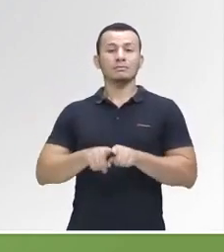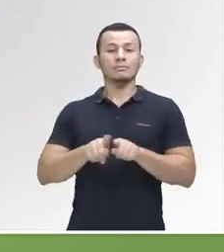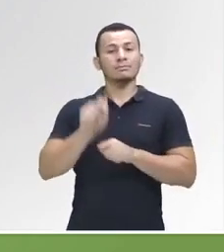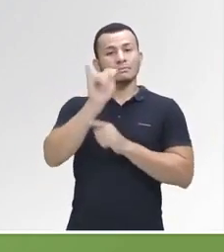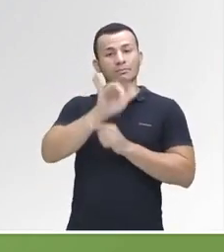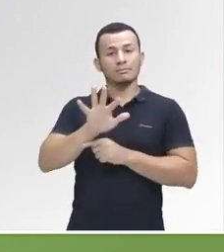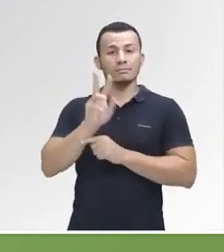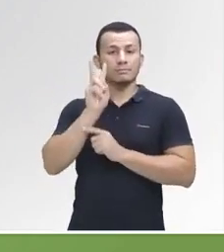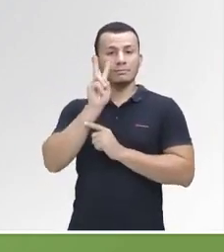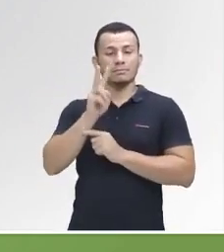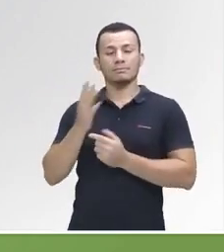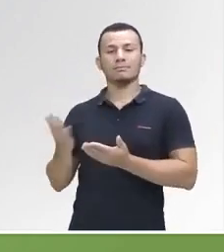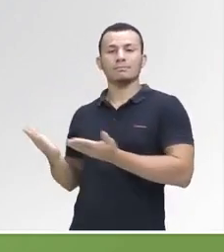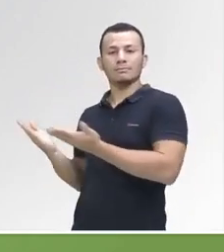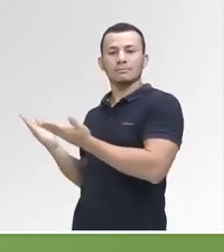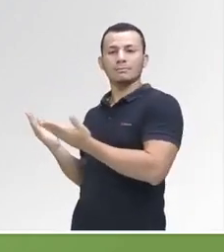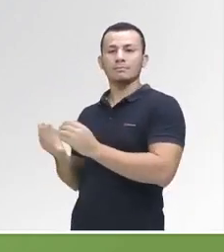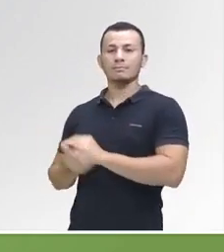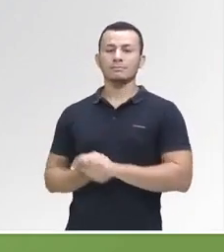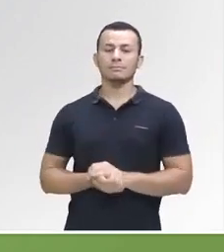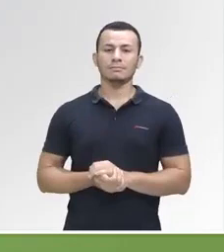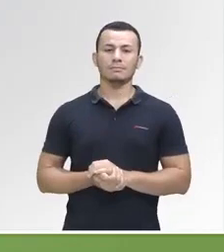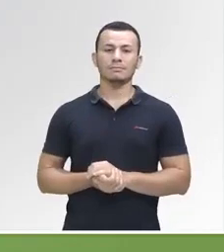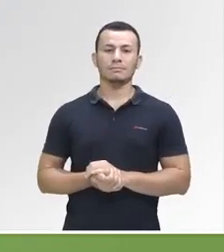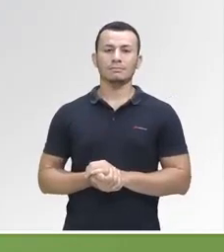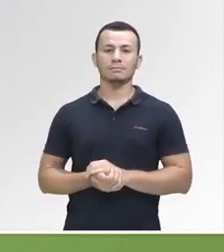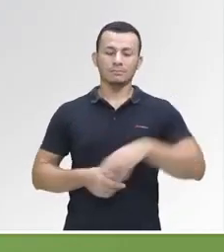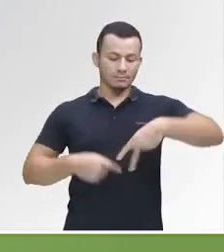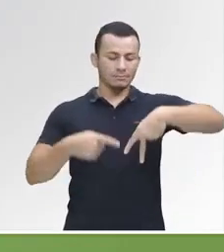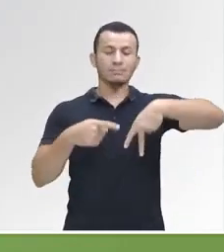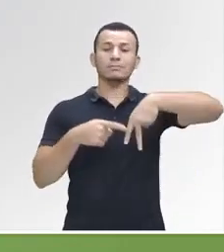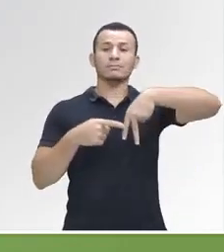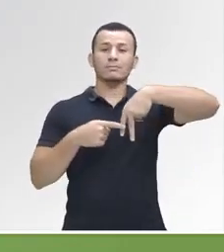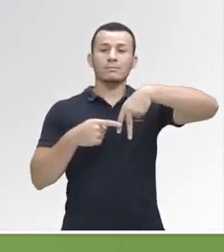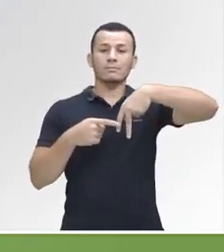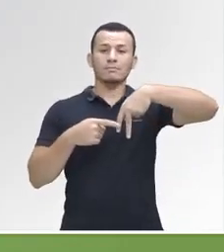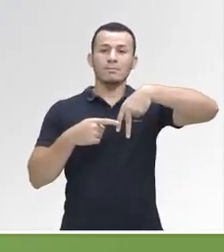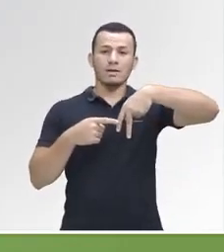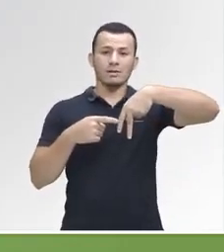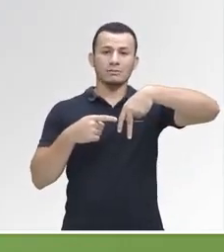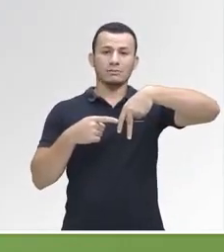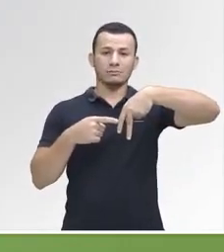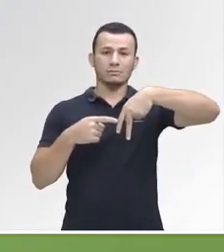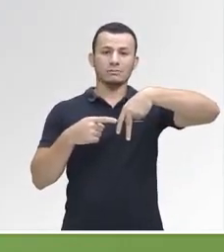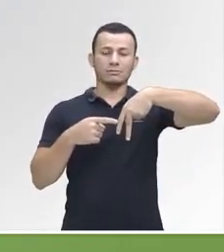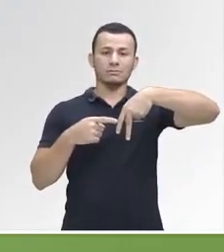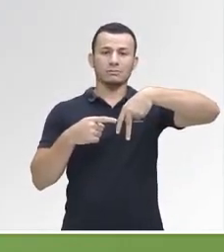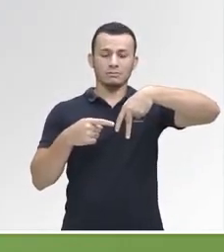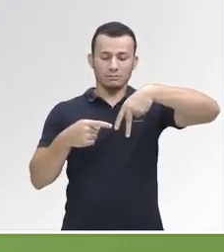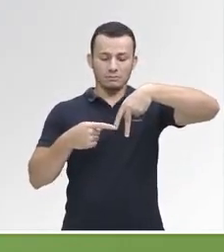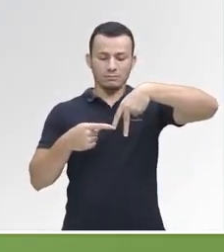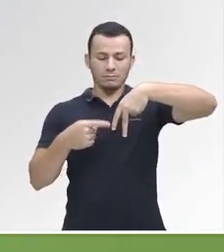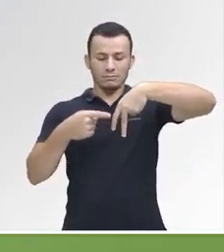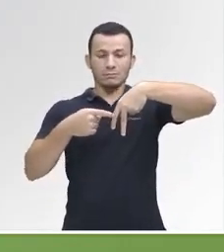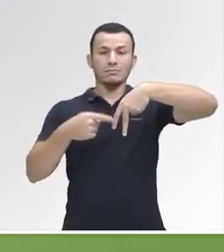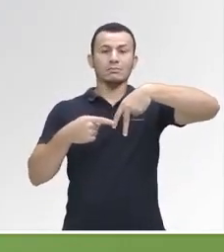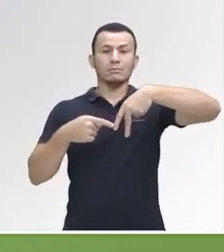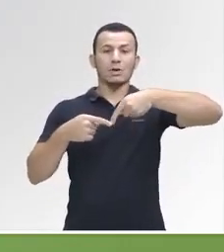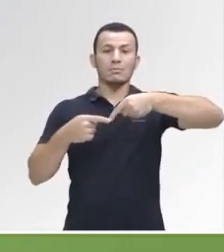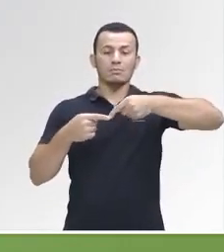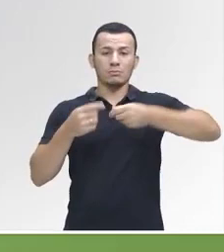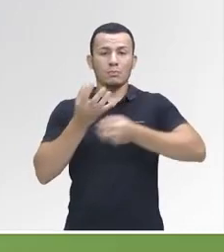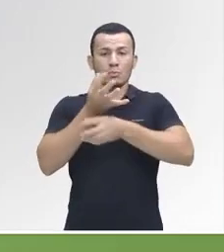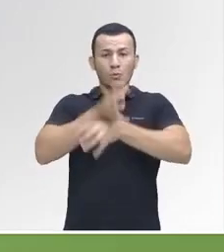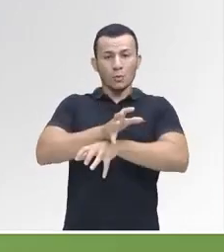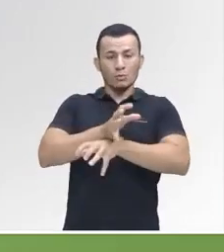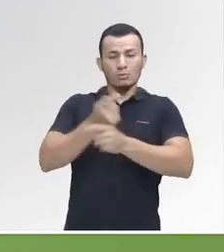aqui, que é de uma perna. Ele sofreu uma fratura ali na região do pé e da perna, e